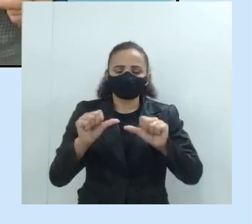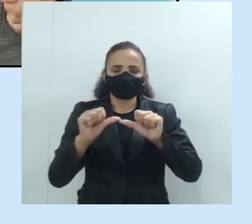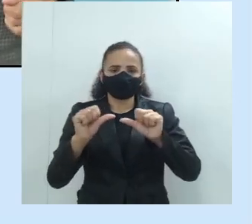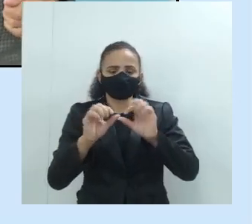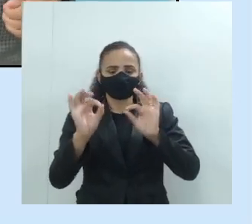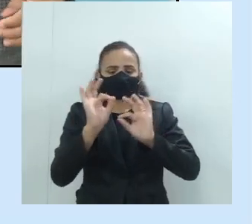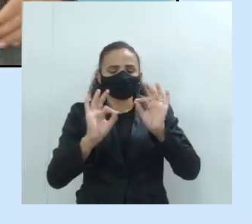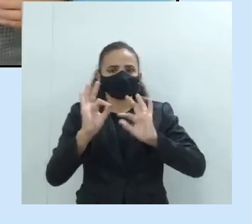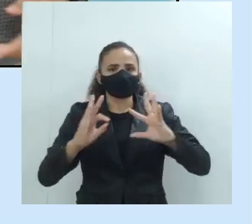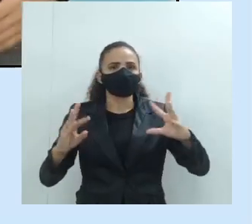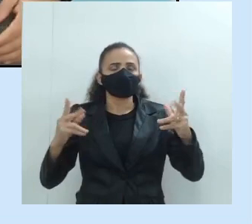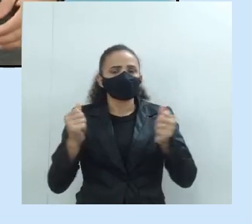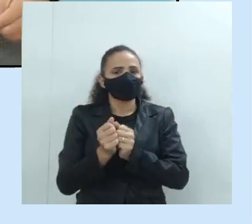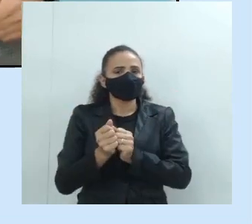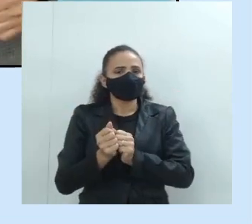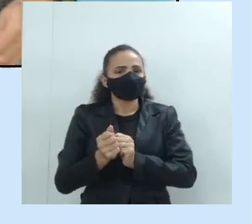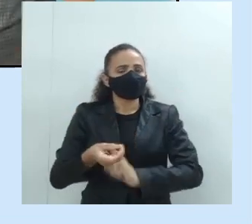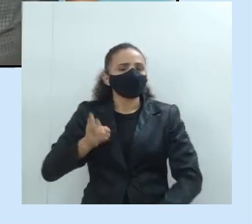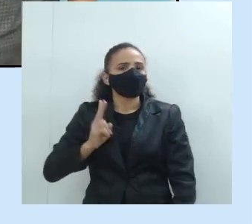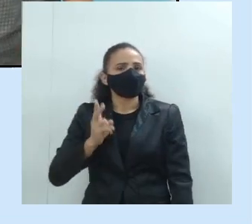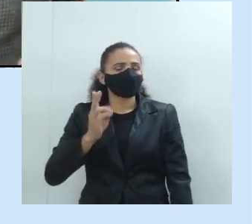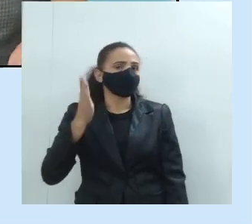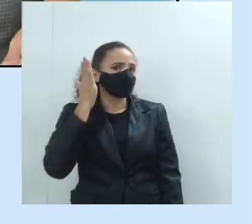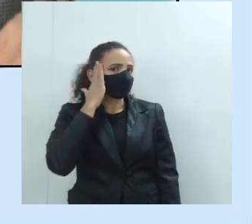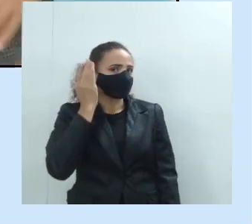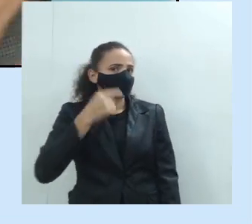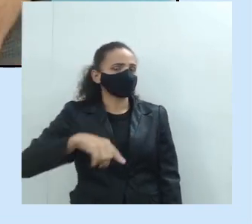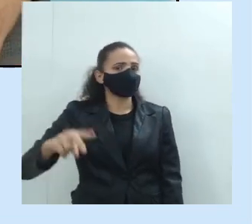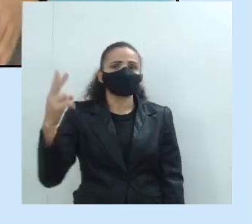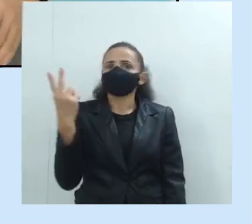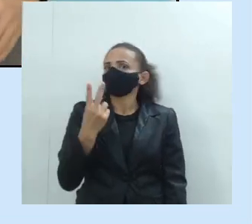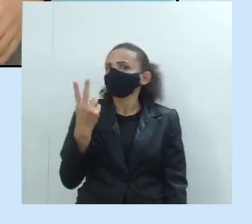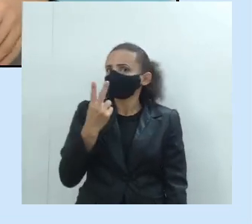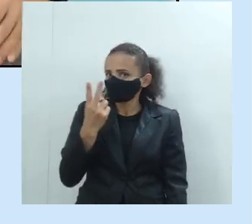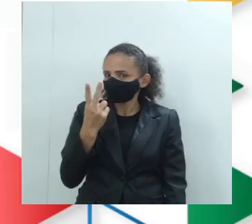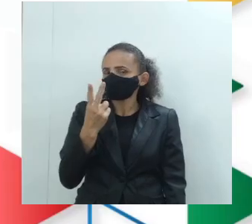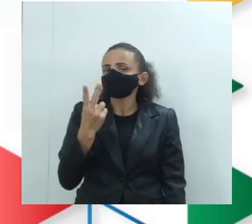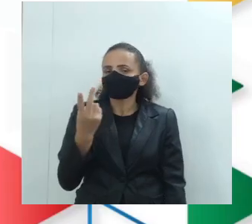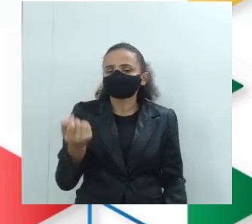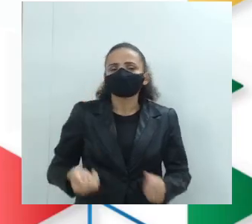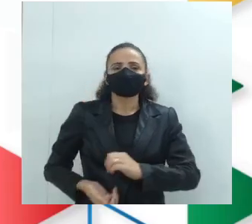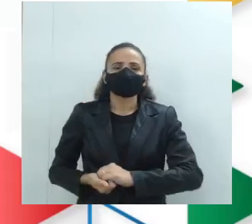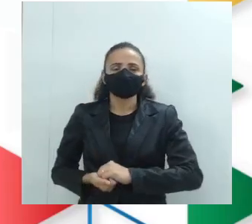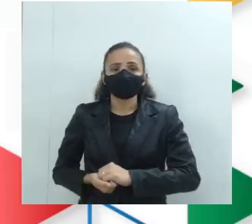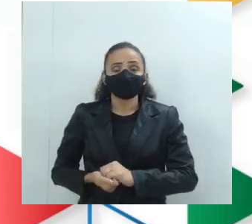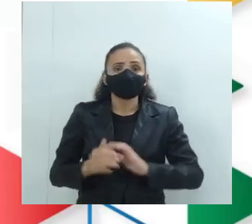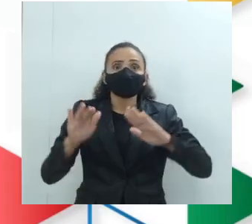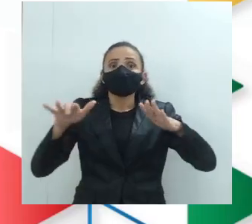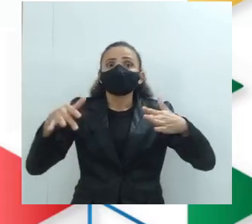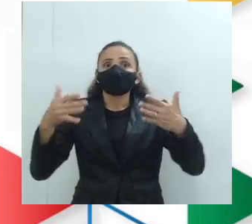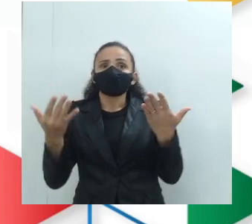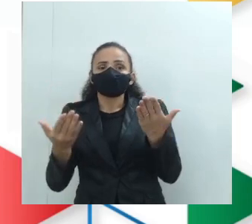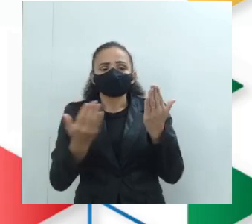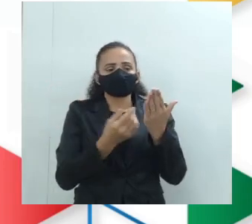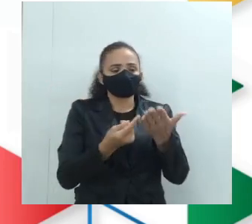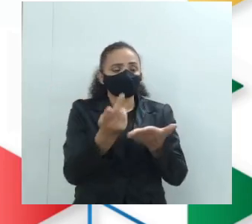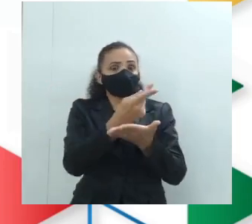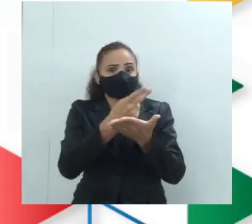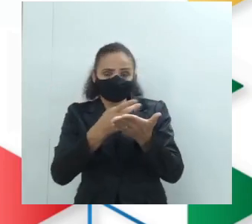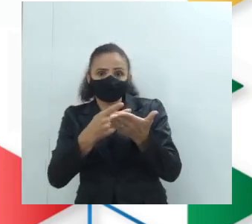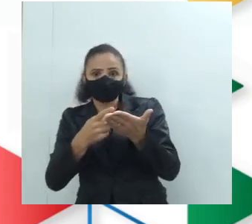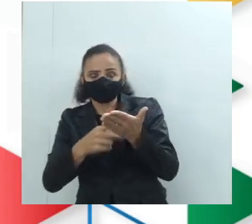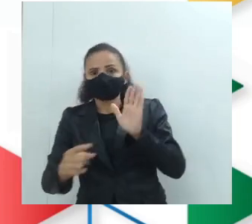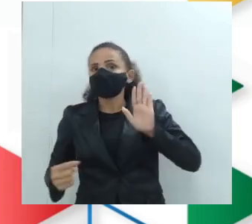em função do outro. Agora vamos voltar para o item 2, a nossa questão 2. quais pares de figuras a